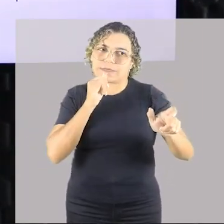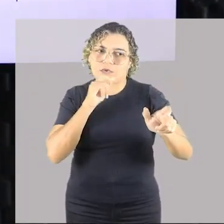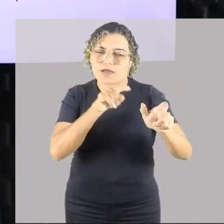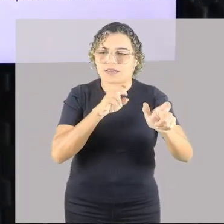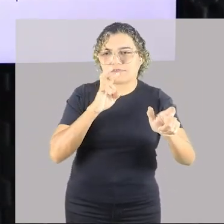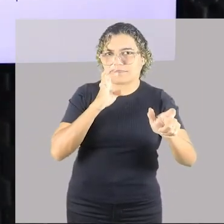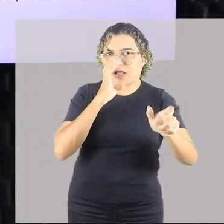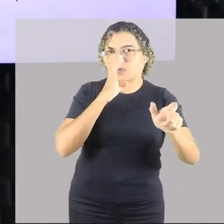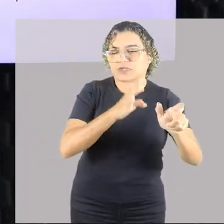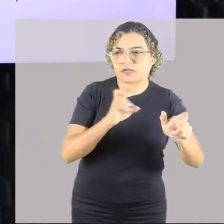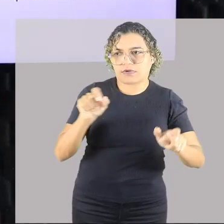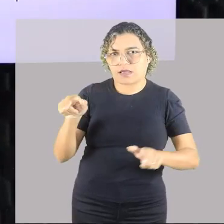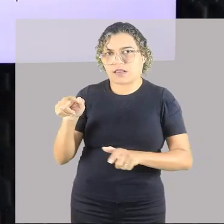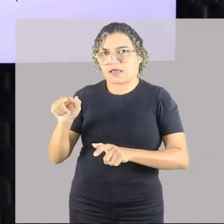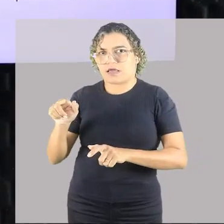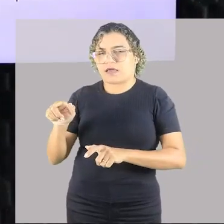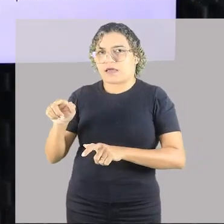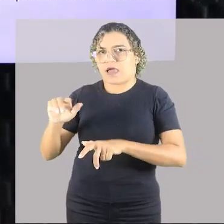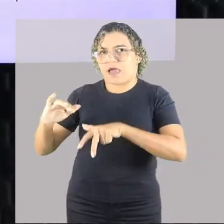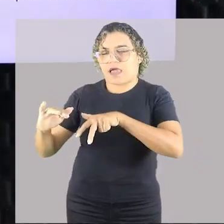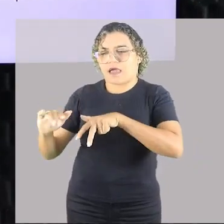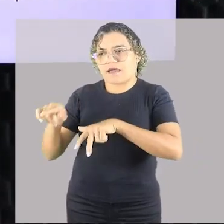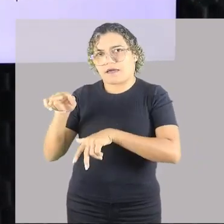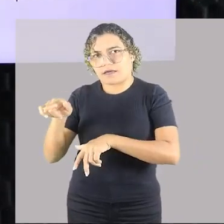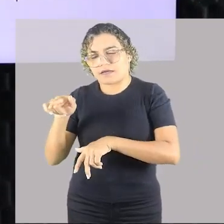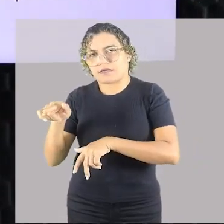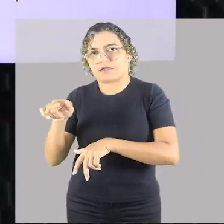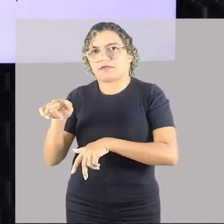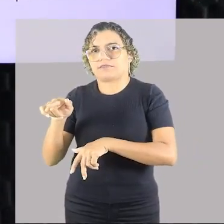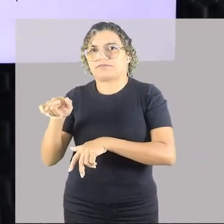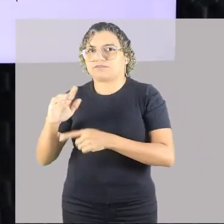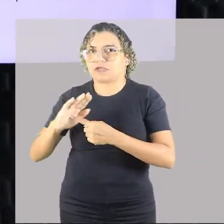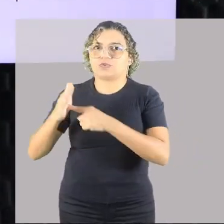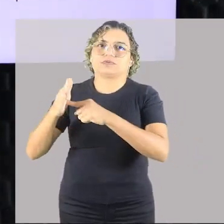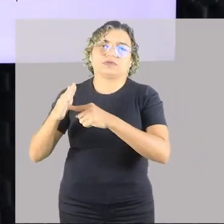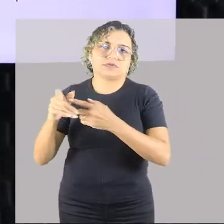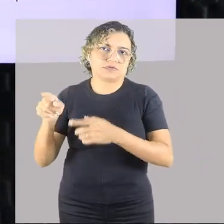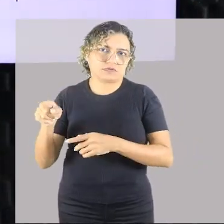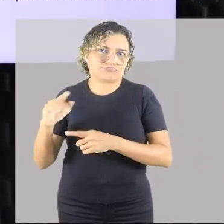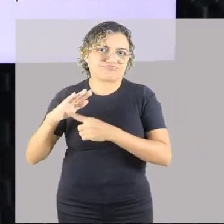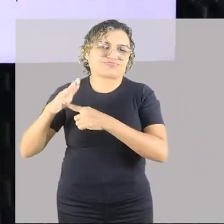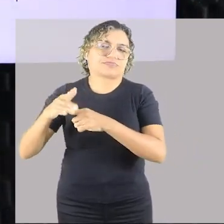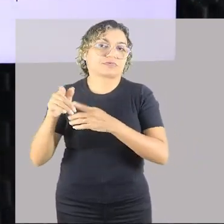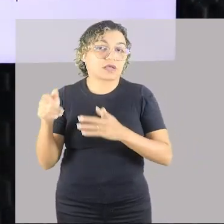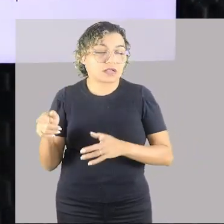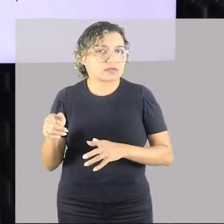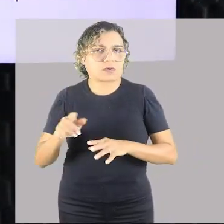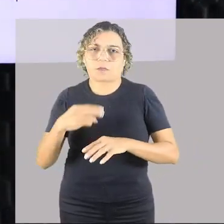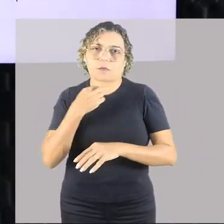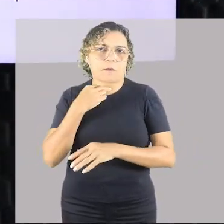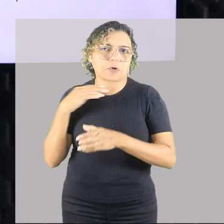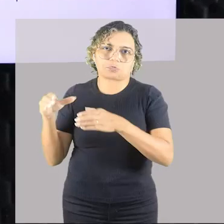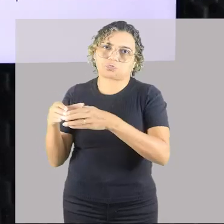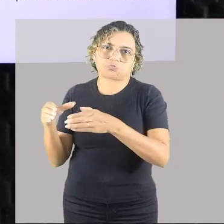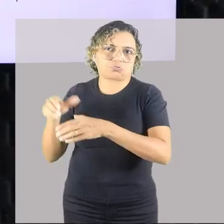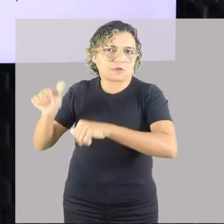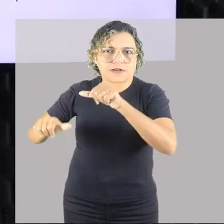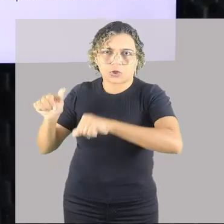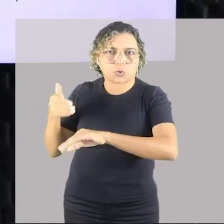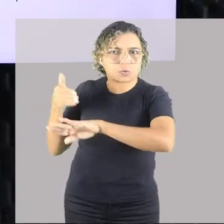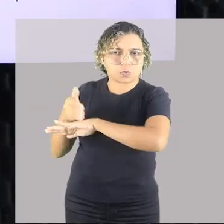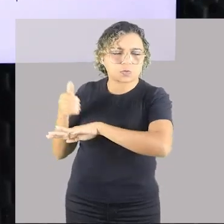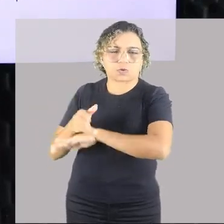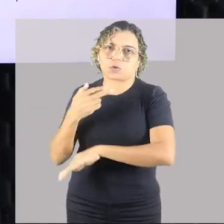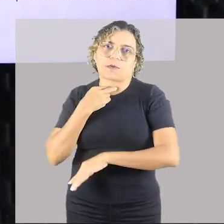envolvido, claro que, ou denunciante, claro que eu não posso também atuar nessa comissão avaliadora. Estar litigando